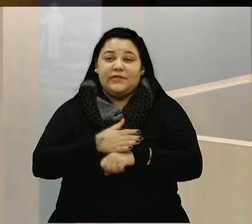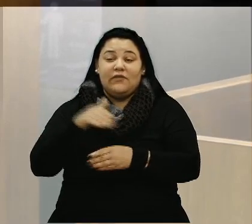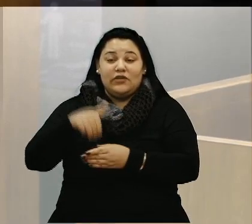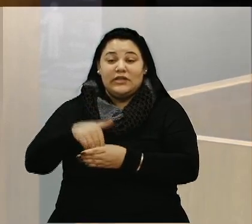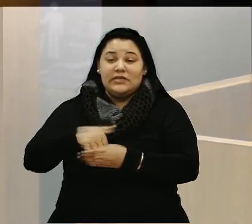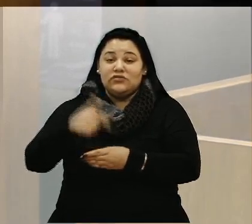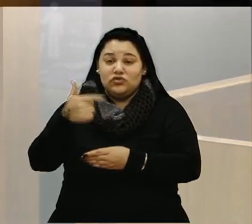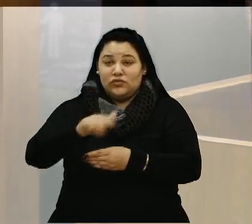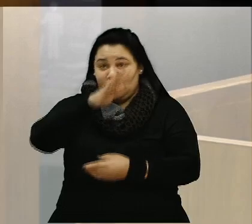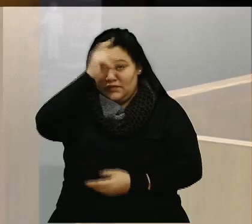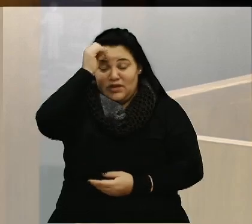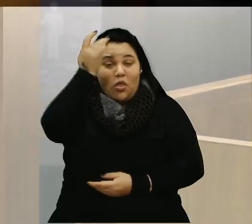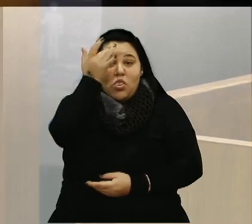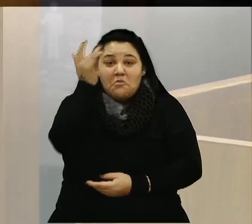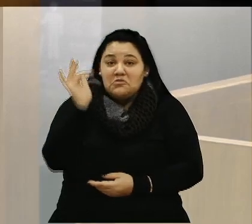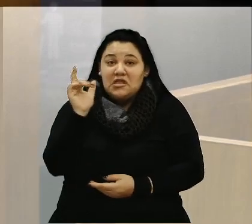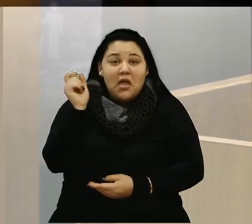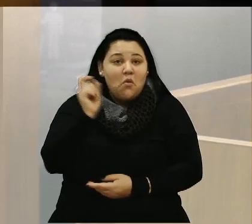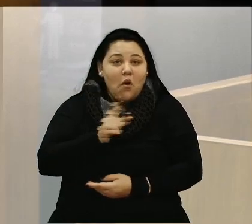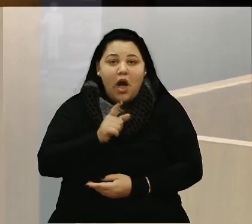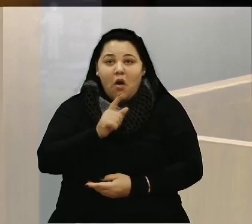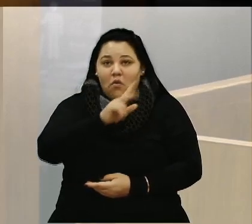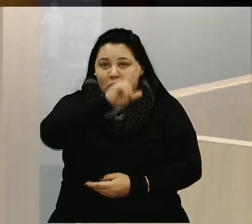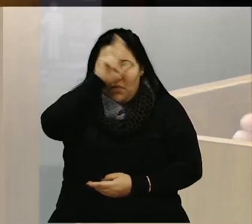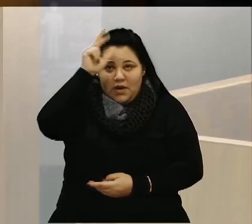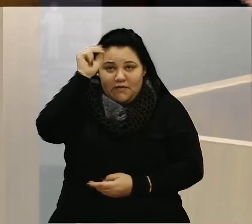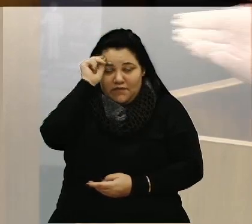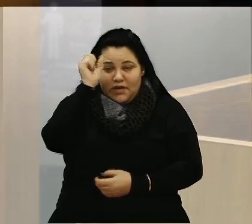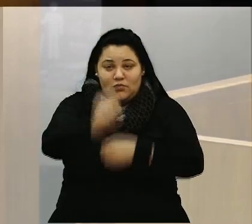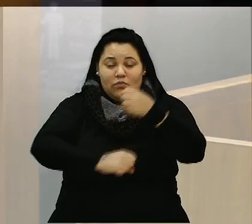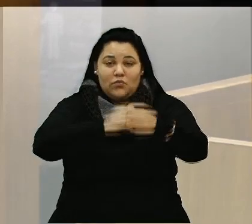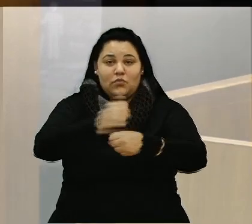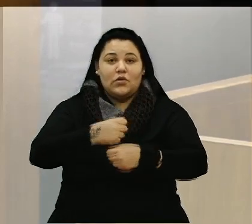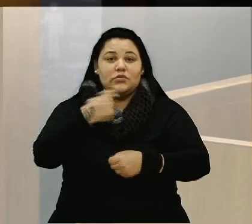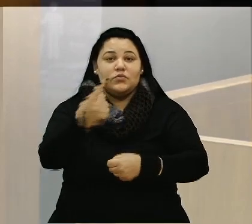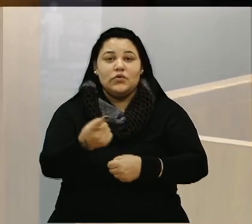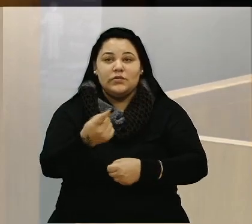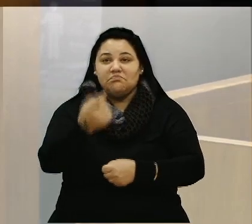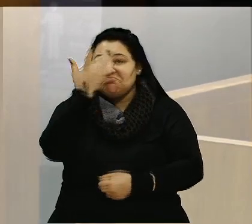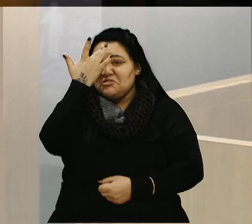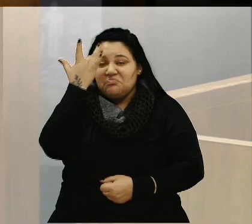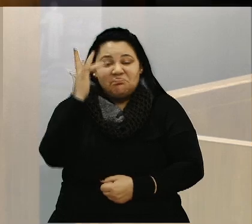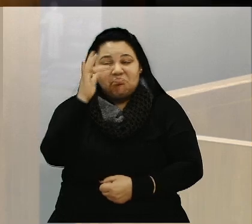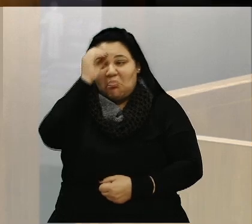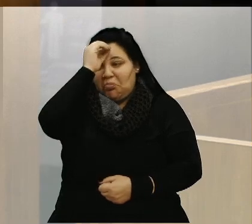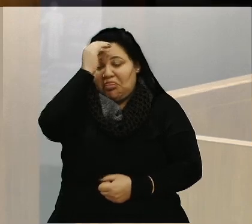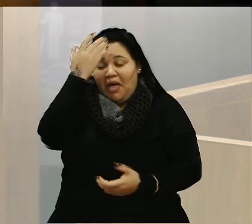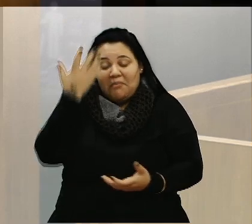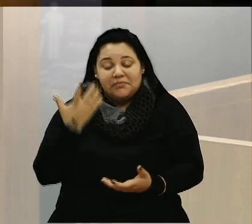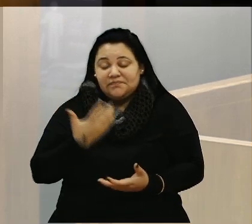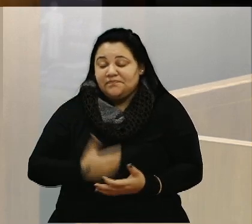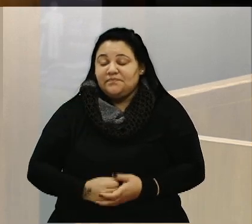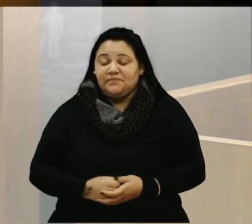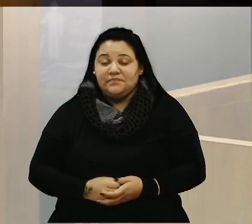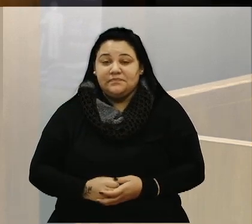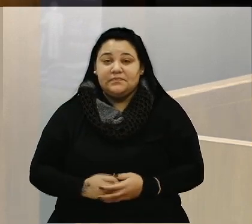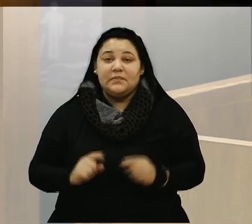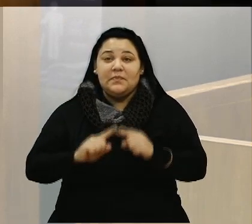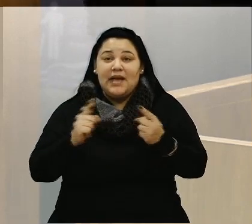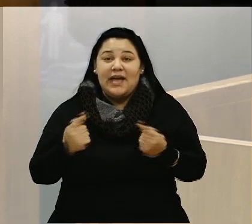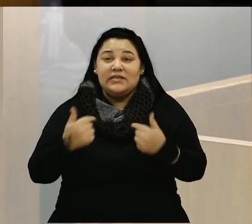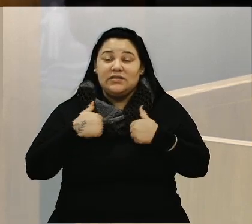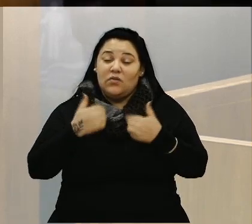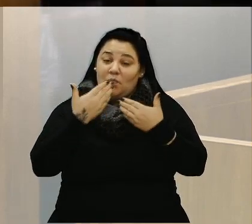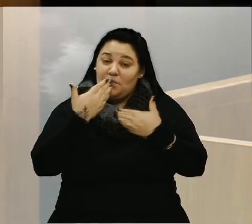qual será o prefeito no ano que vem, né? A gente não tem como saber isso, mas eu peço